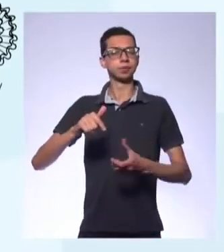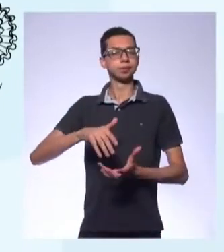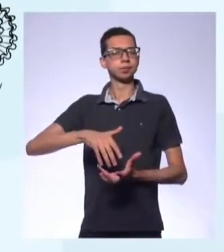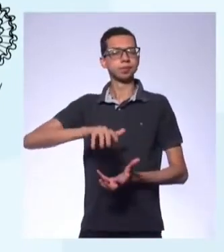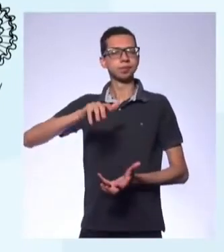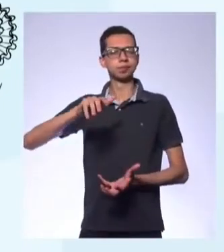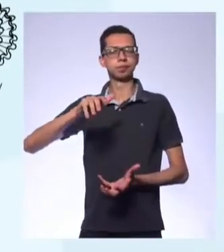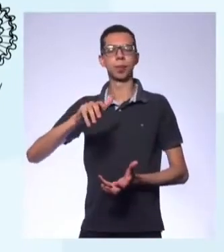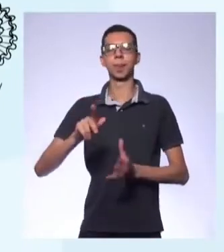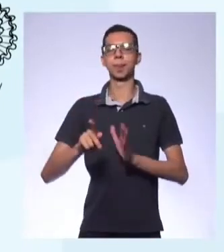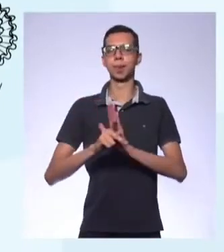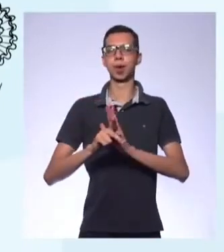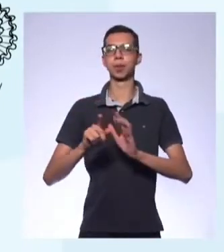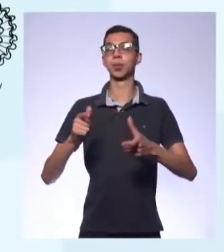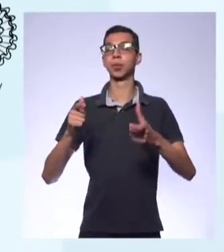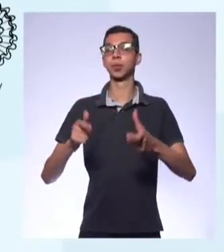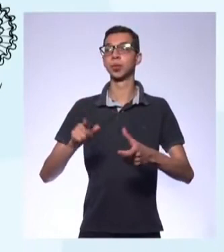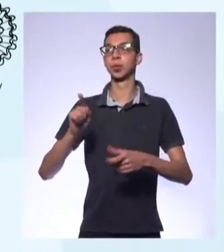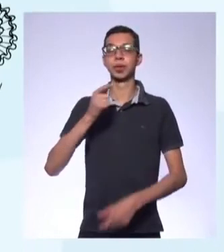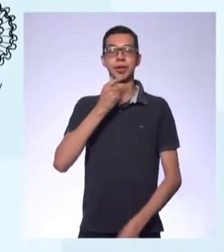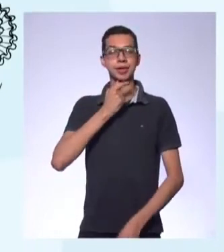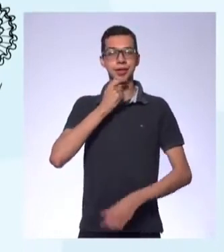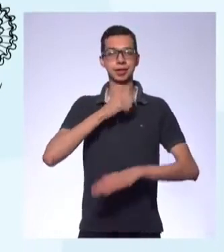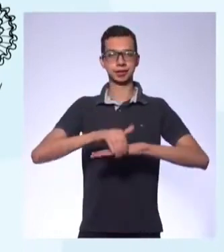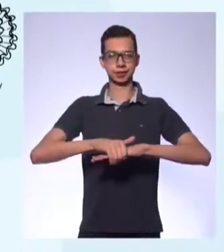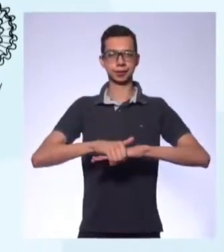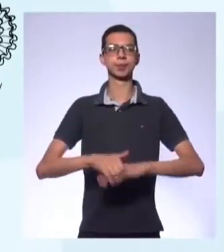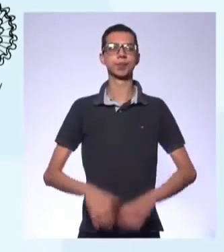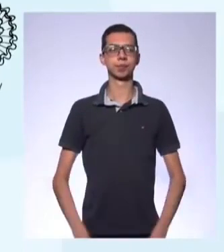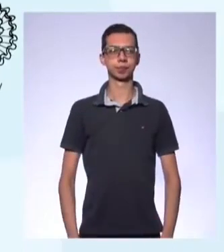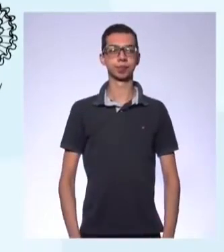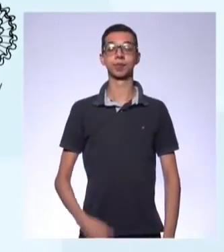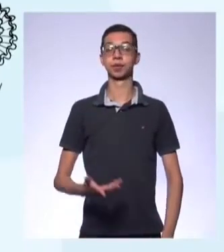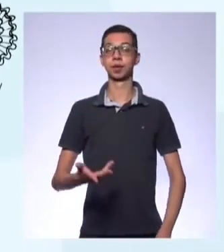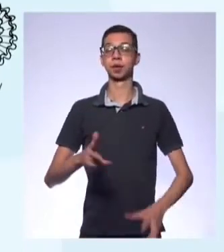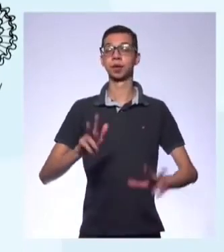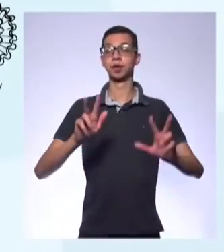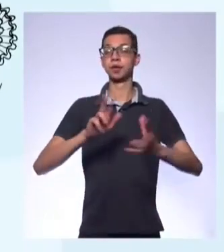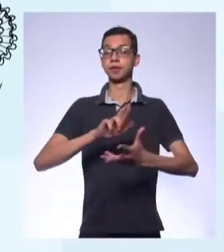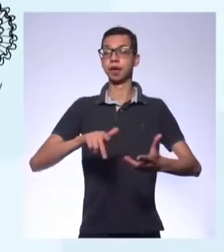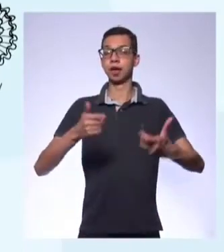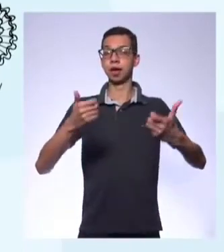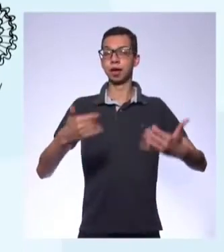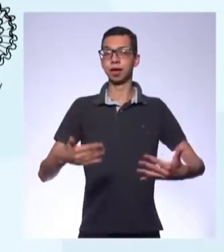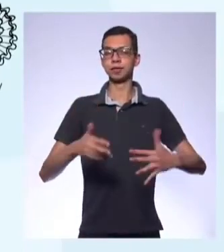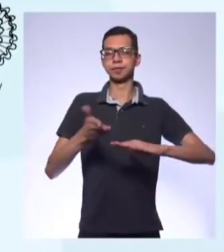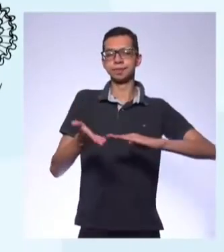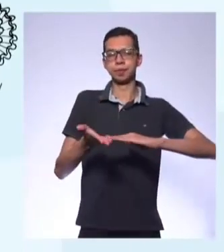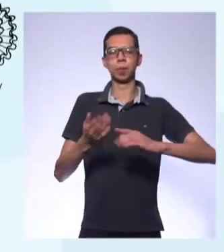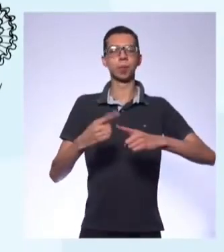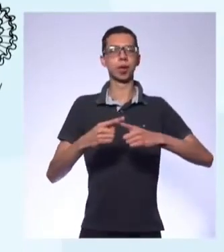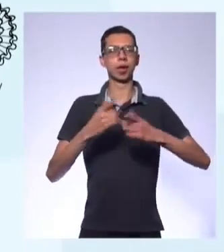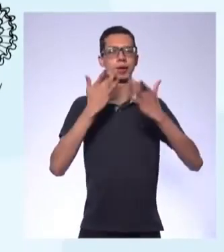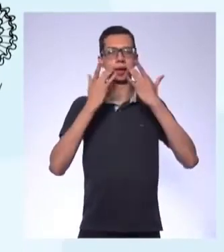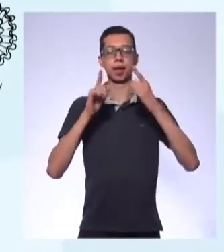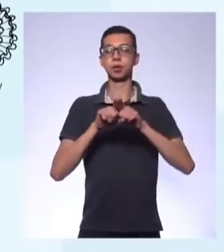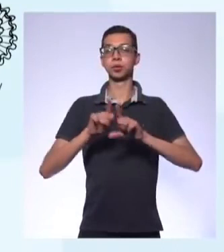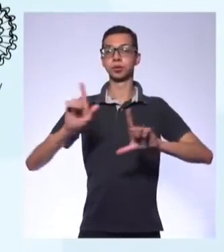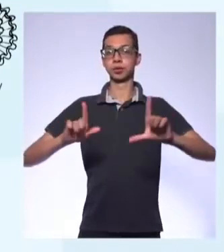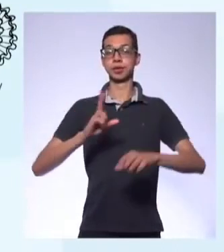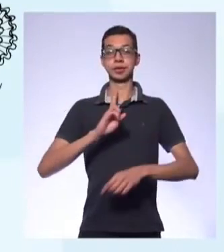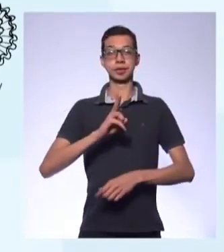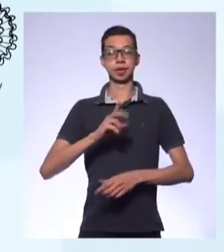dramaturgia contemporânea, tendo em vista que é um dos escritores revisitados com frequência no teatro, na televisão, no cinema e na